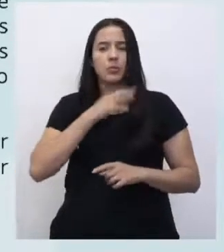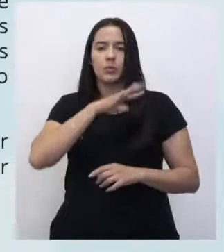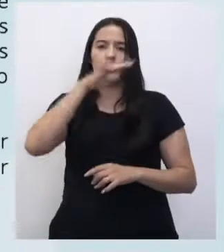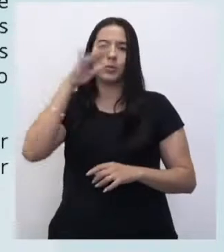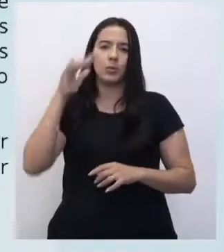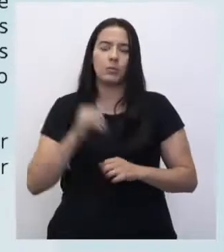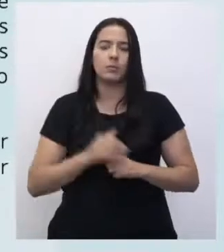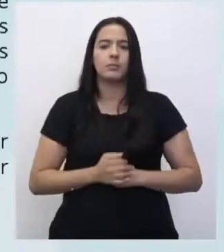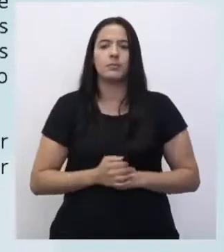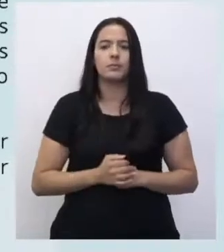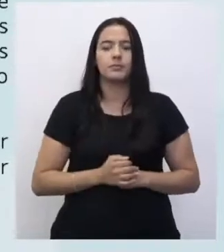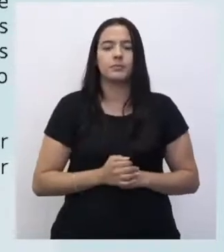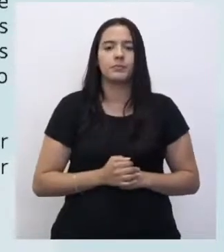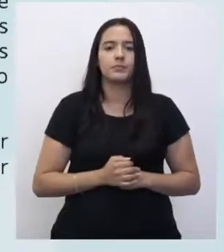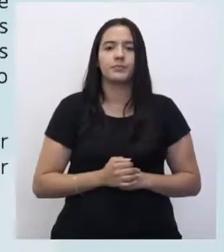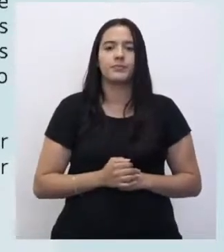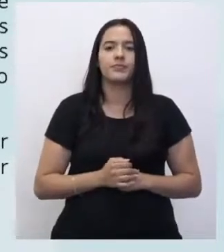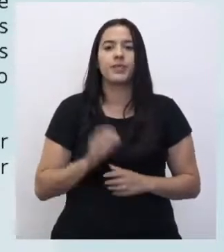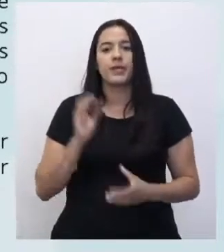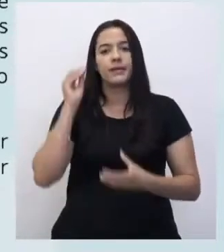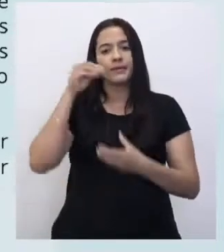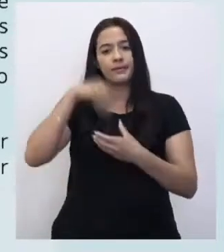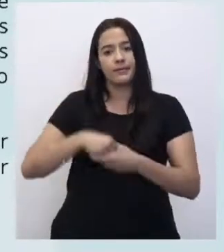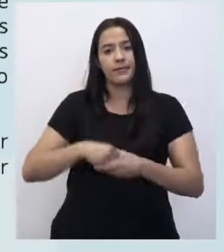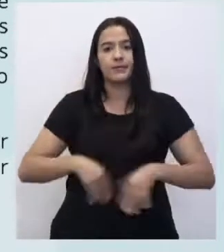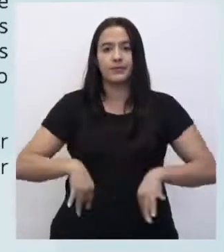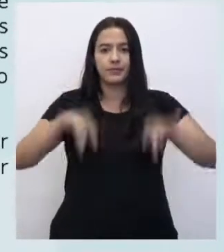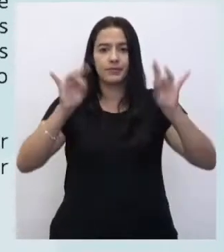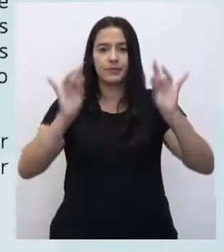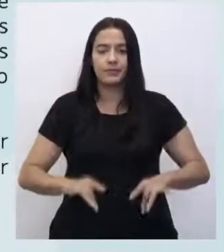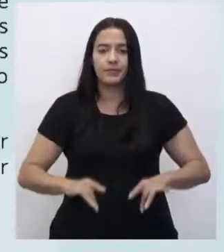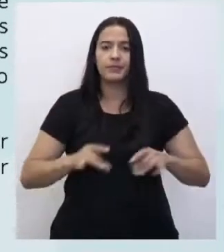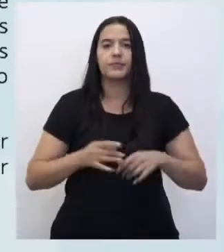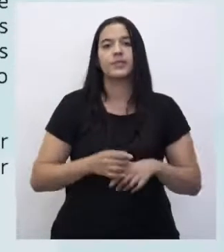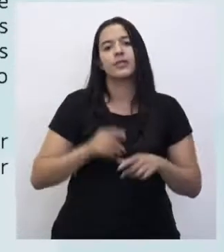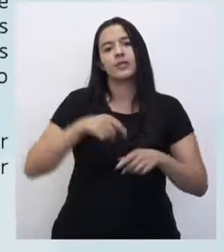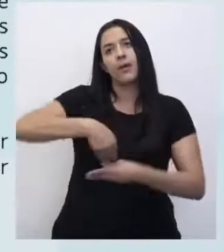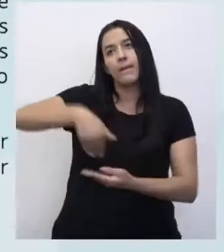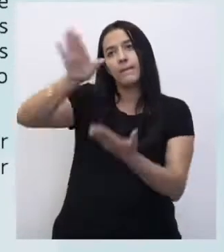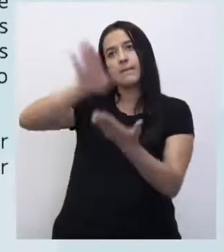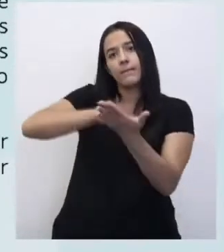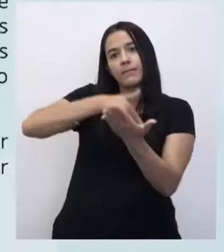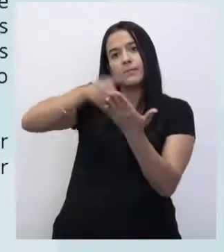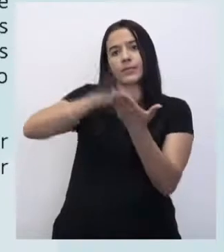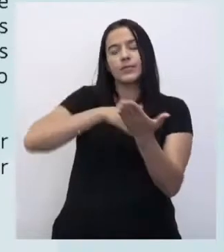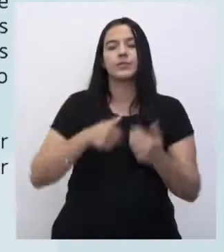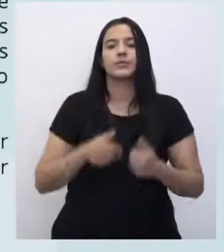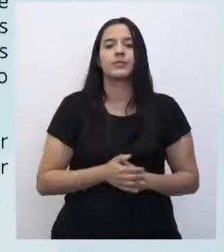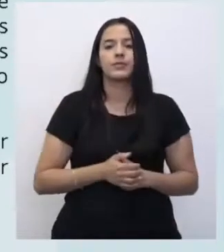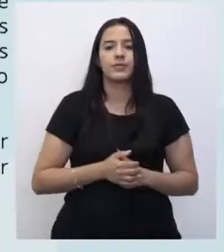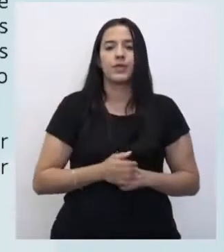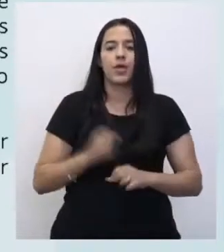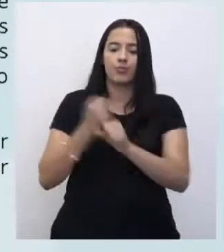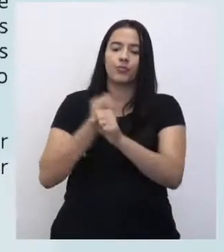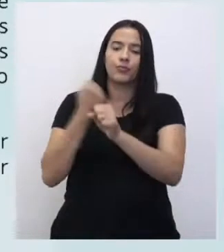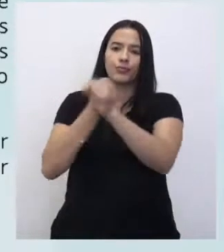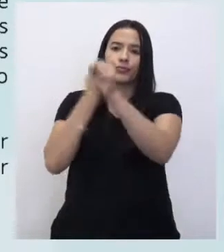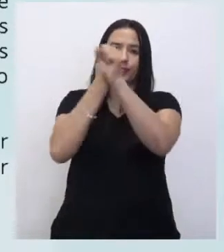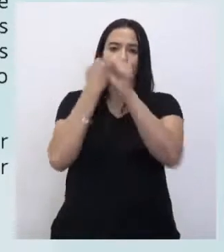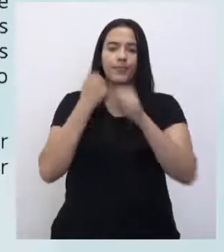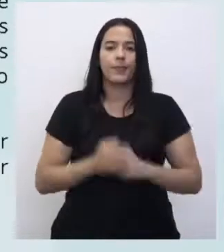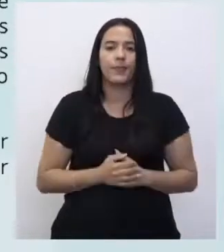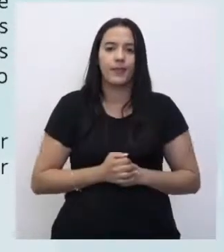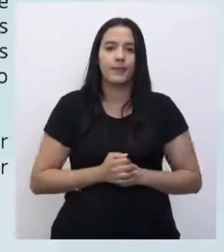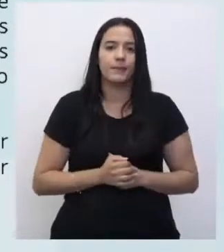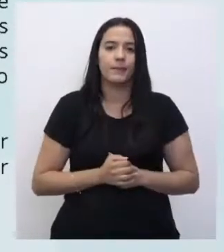carpets, Compostos dentro de carpetes, paints, tintas, building materials, materiais de construção and